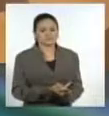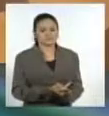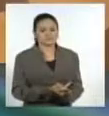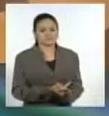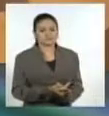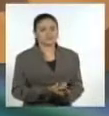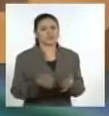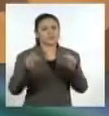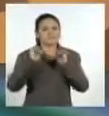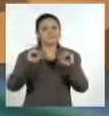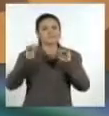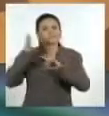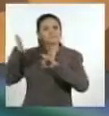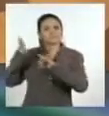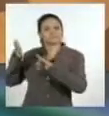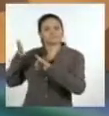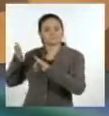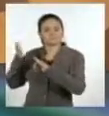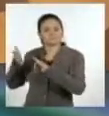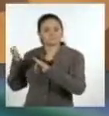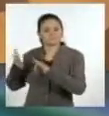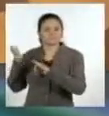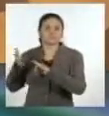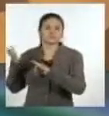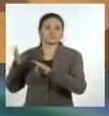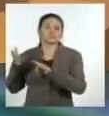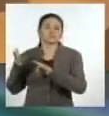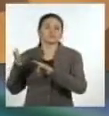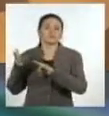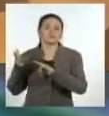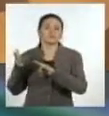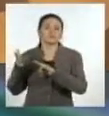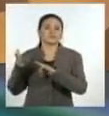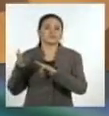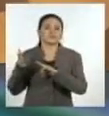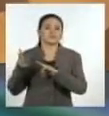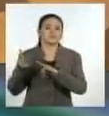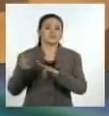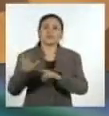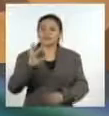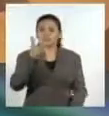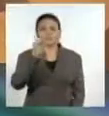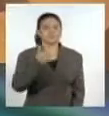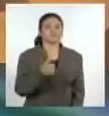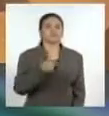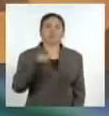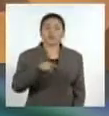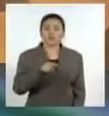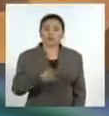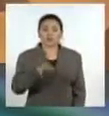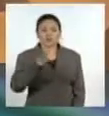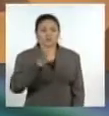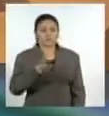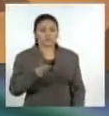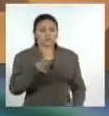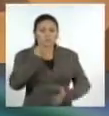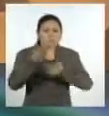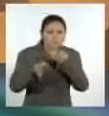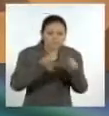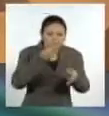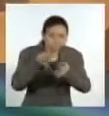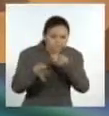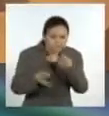porque muito embora sendo crítico da atuação política e da condução da